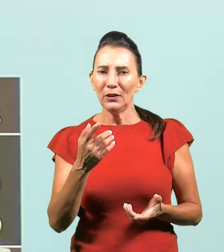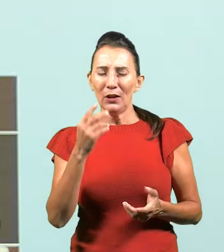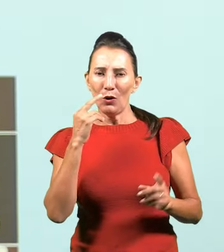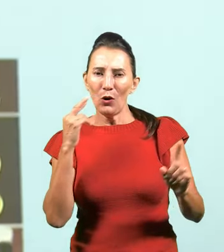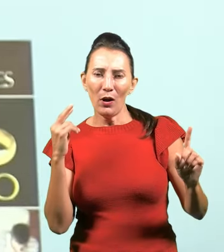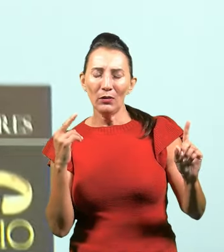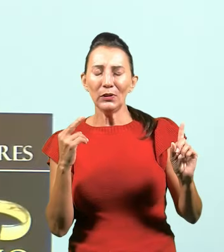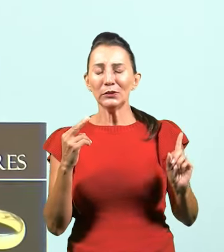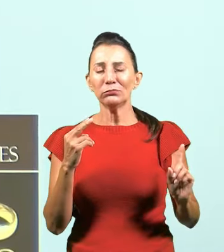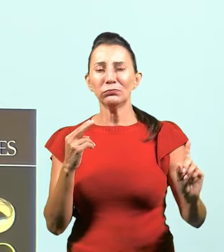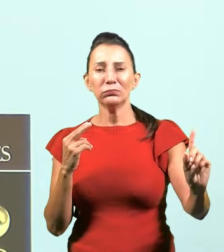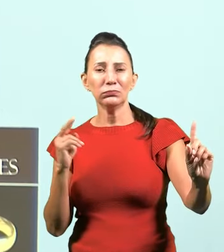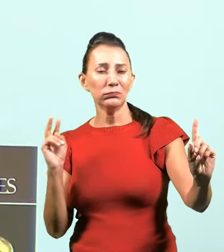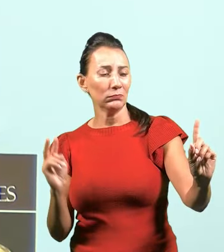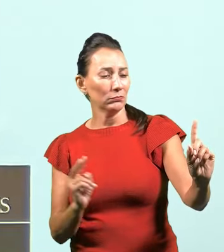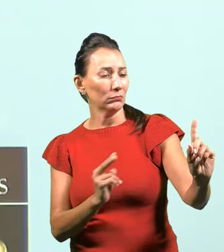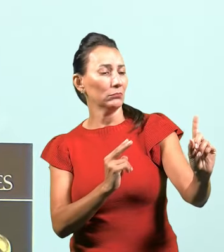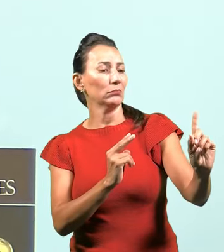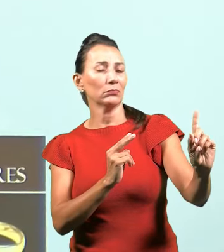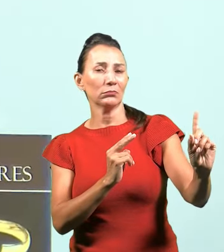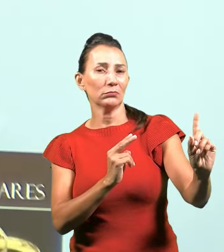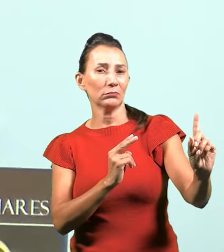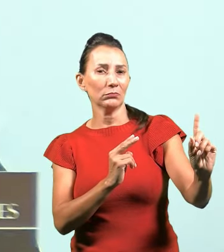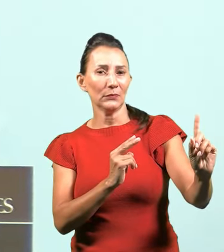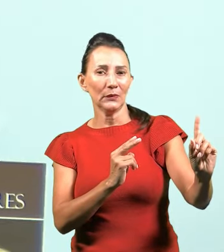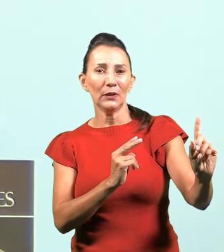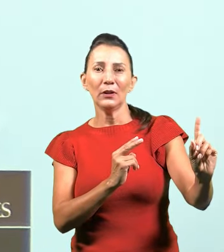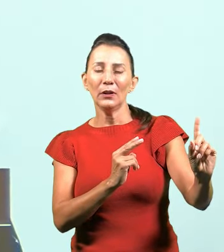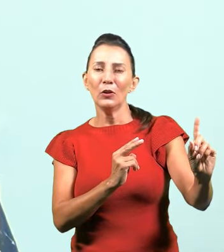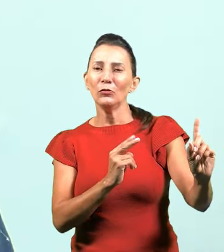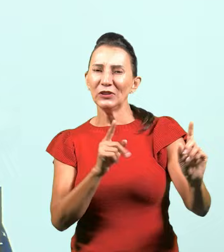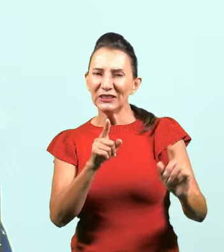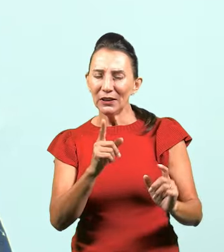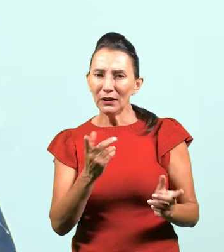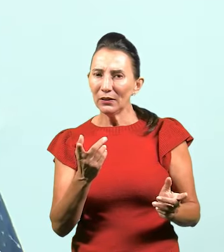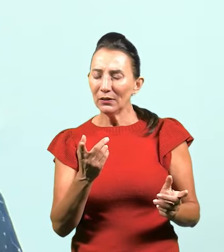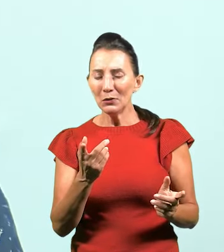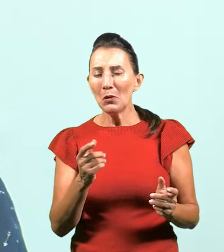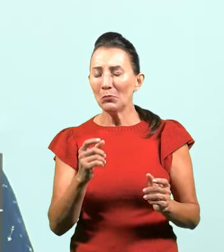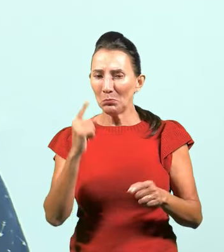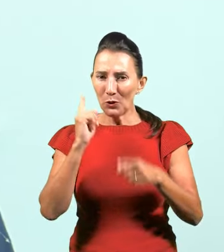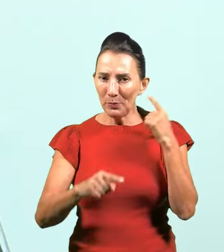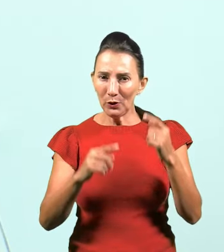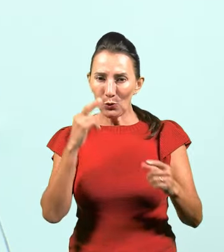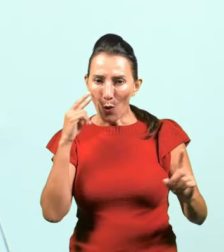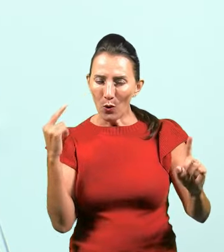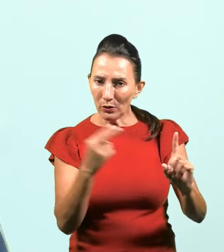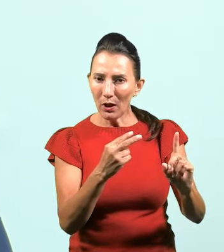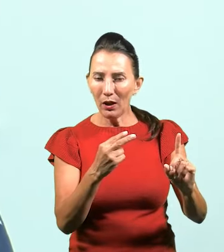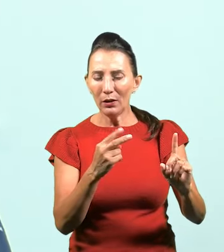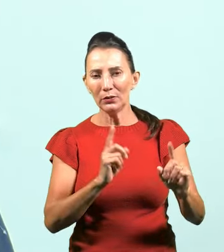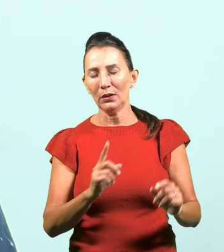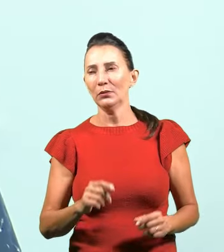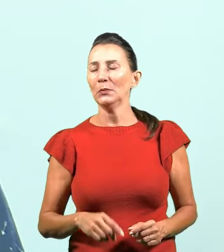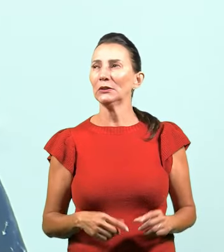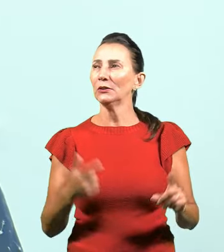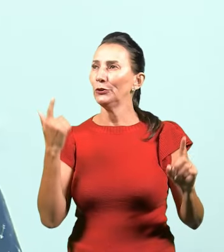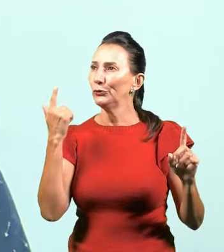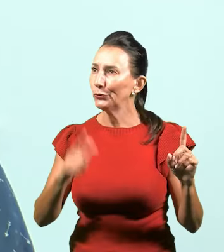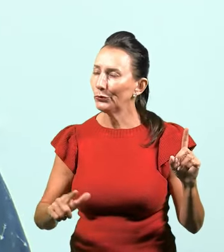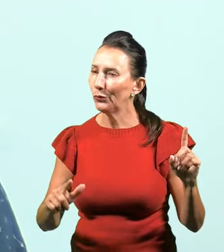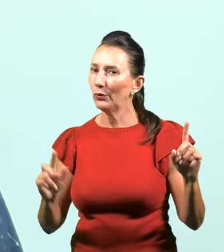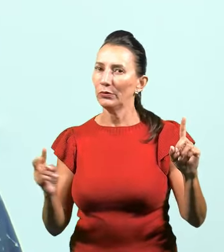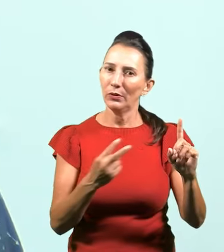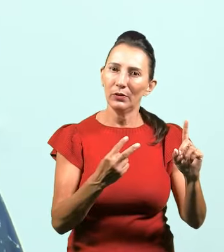pode ser impedido de olhar, por exemplo, para uma mulher ou para um homem, para uma janela aberta. Mas você olhar